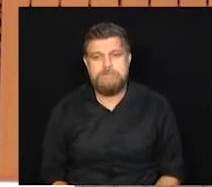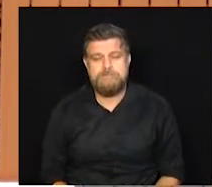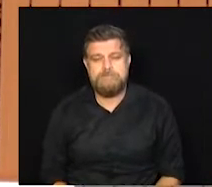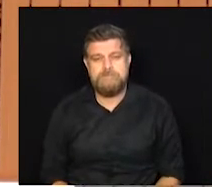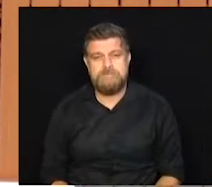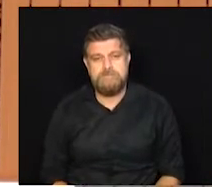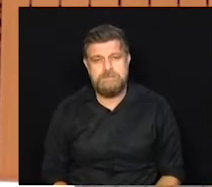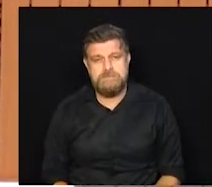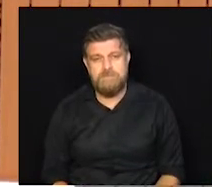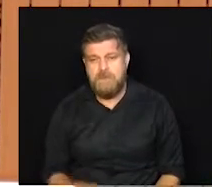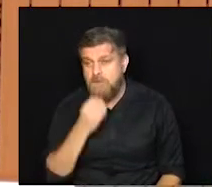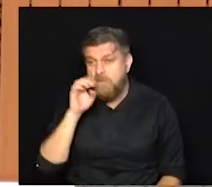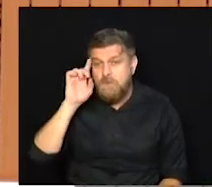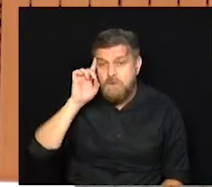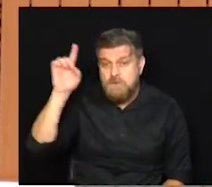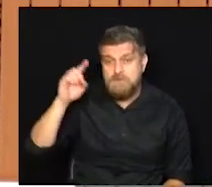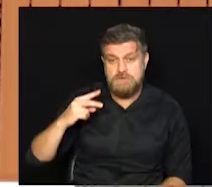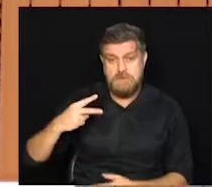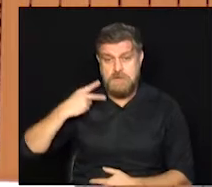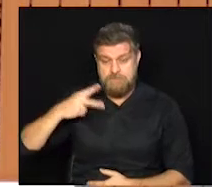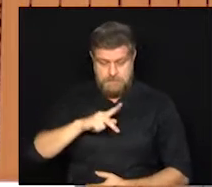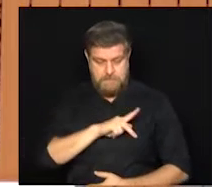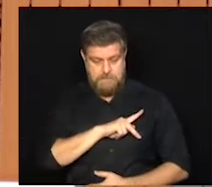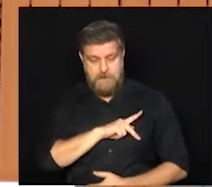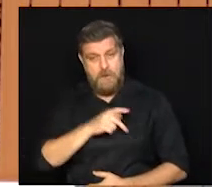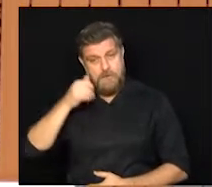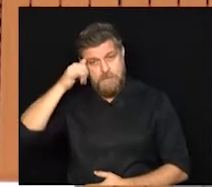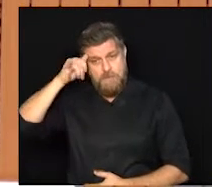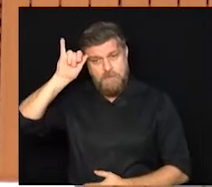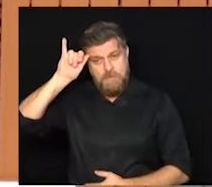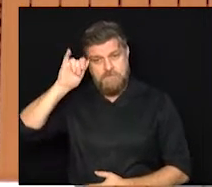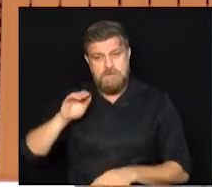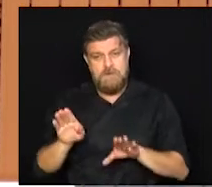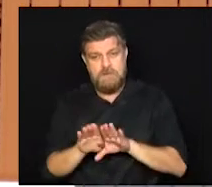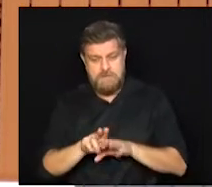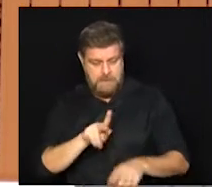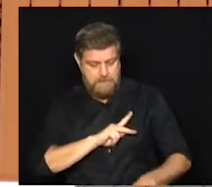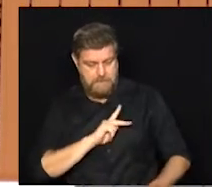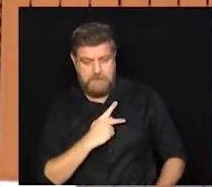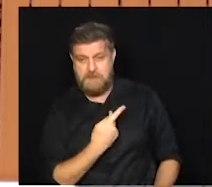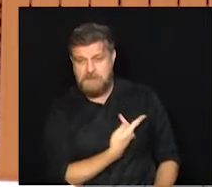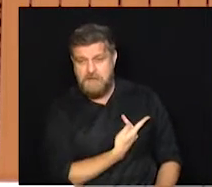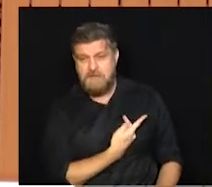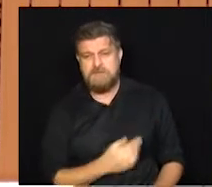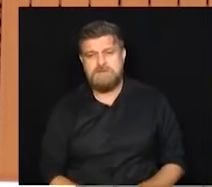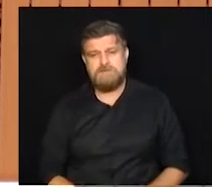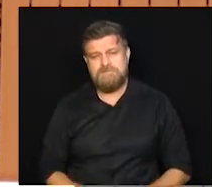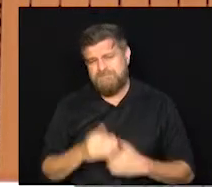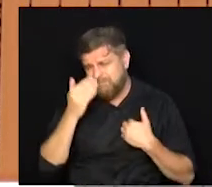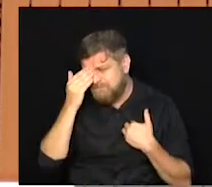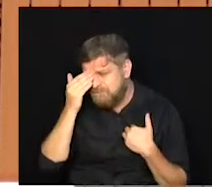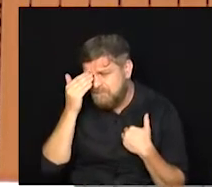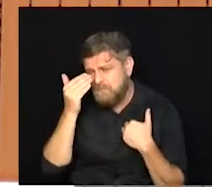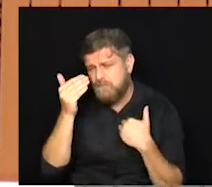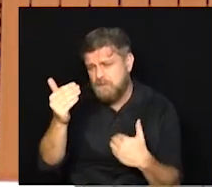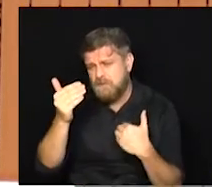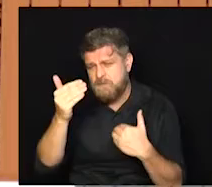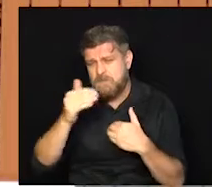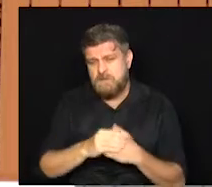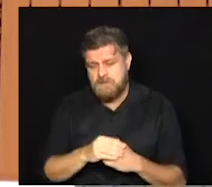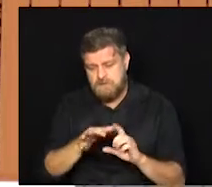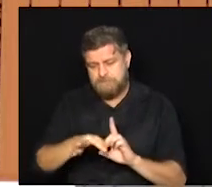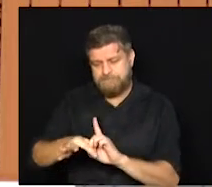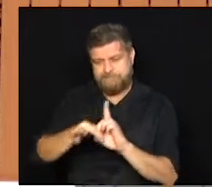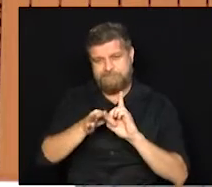Agradecer, dar um bom dia aí ao vereador Paulo Búfalo, ao vereador Paulo Haddad. Obrigado aí pela estar junto com a